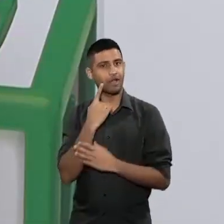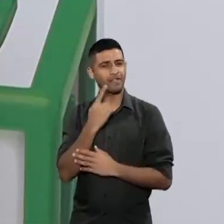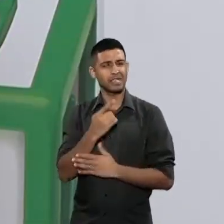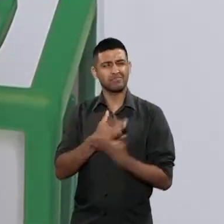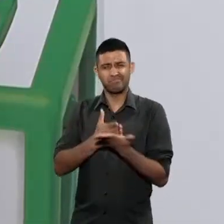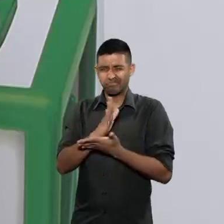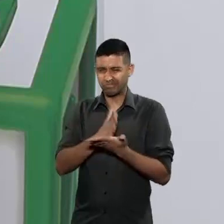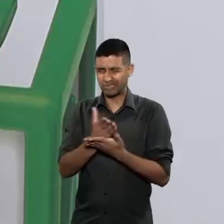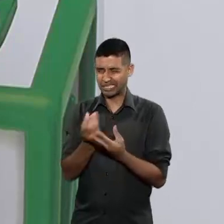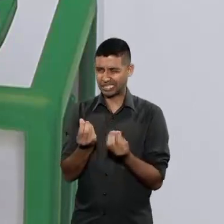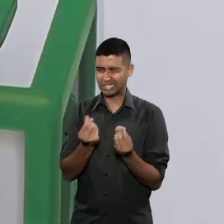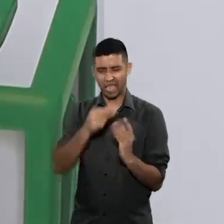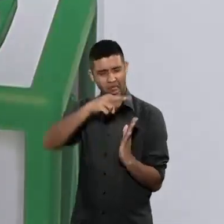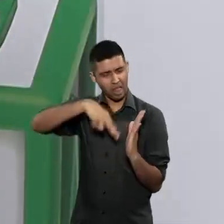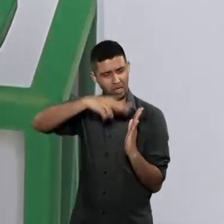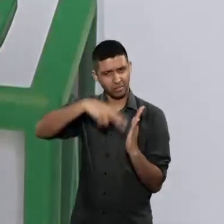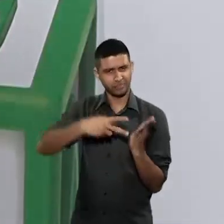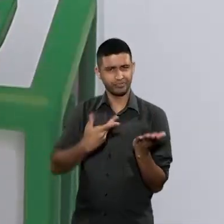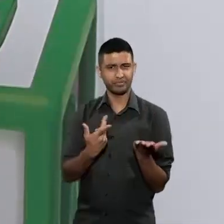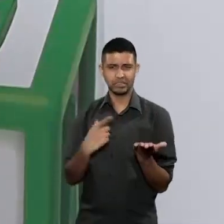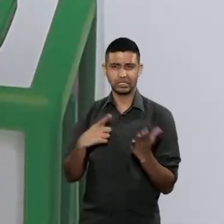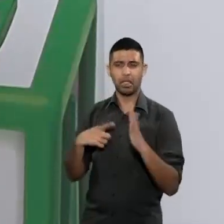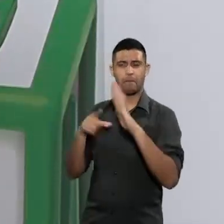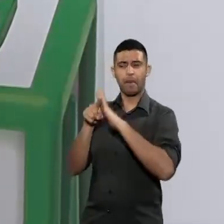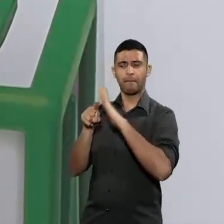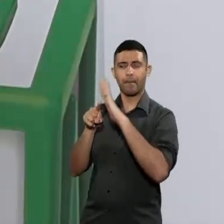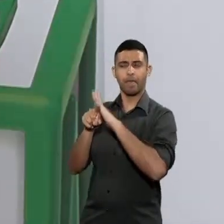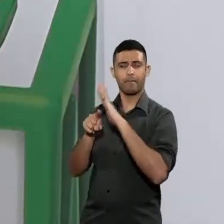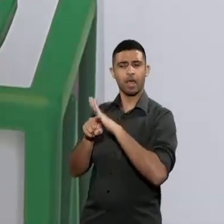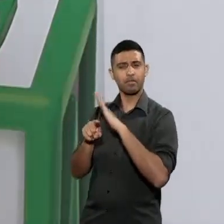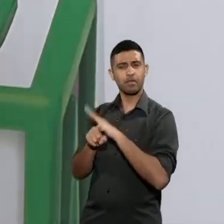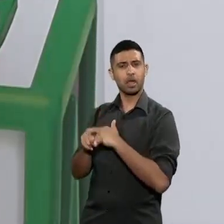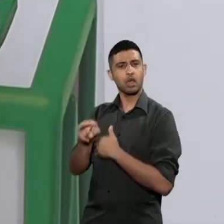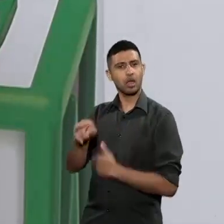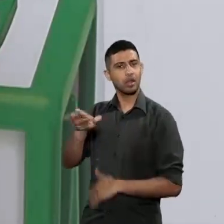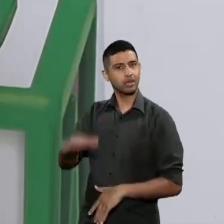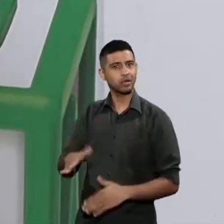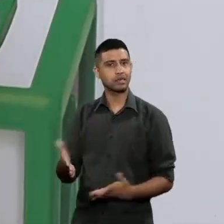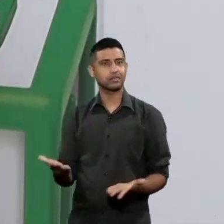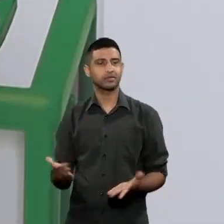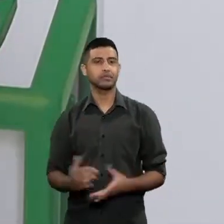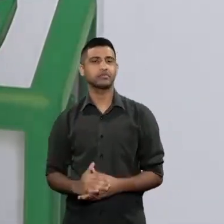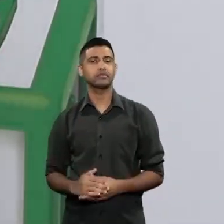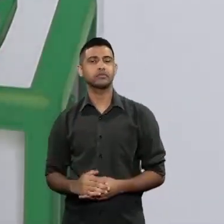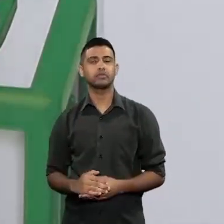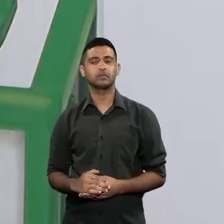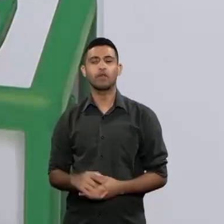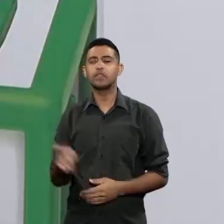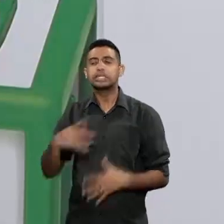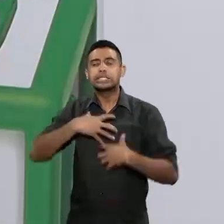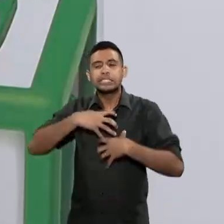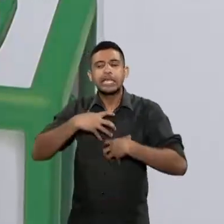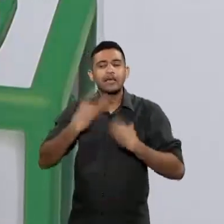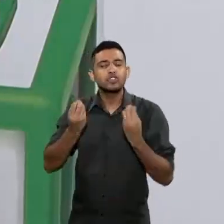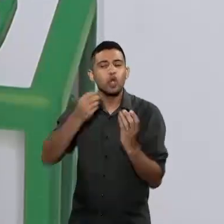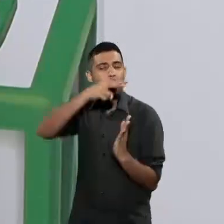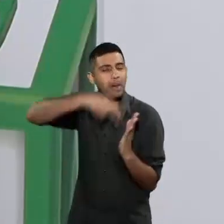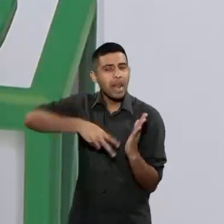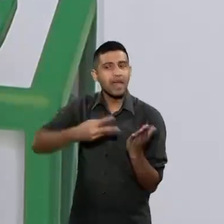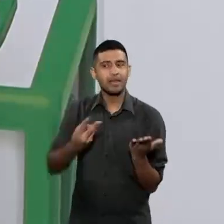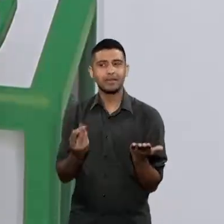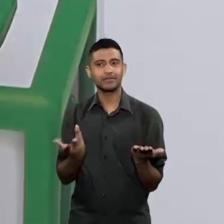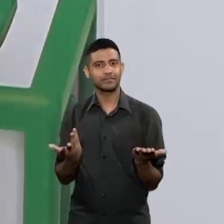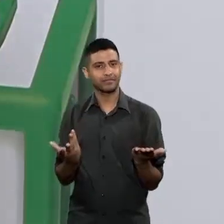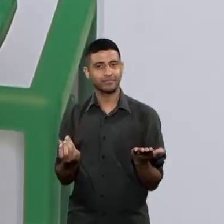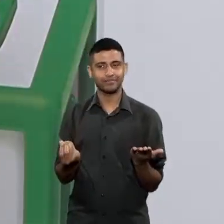no desconforto de leitura que a gente faz o questionário, a pergunta para ela é se... Como é que ela está se sentindo quando faz essa